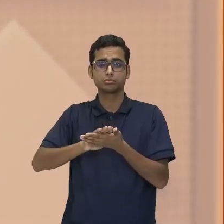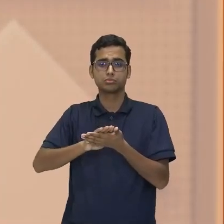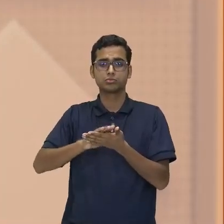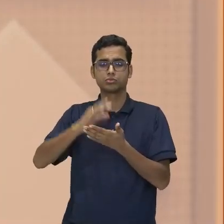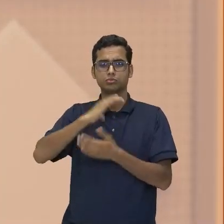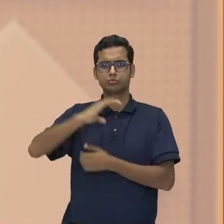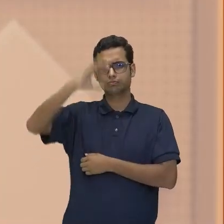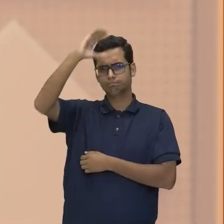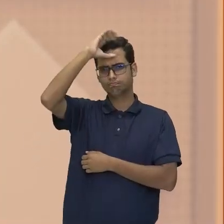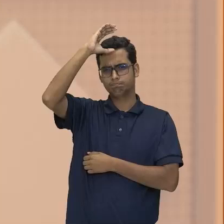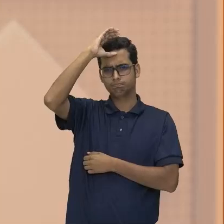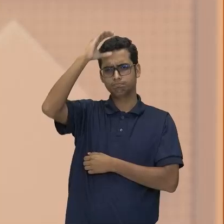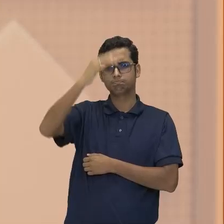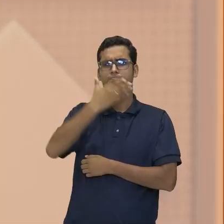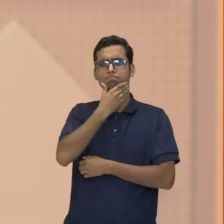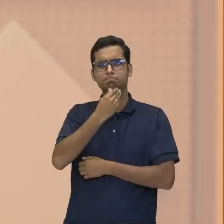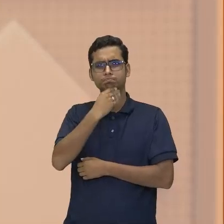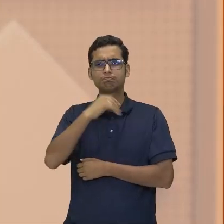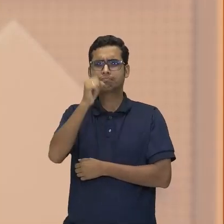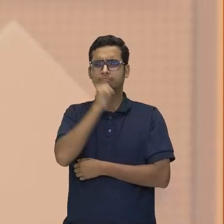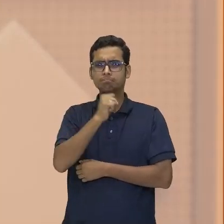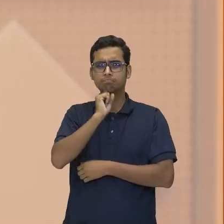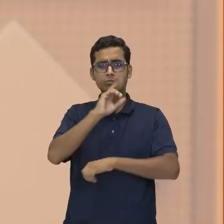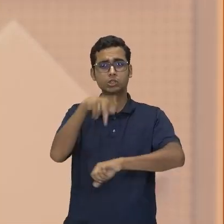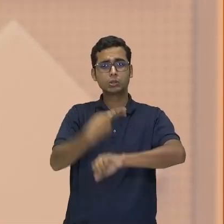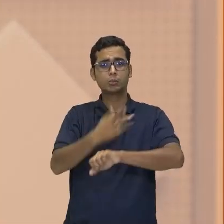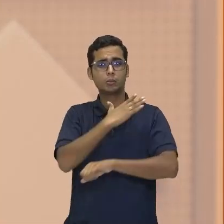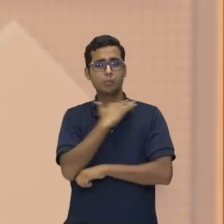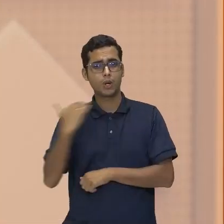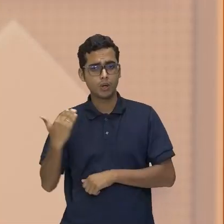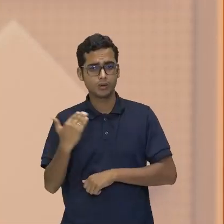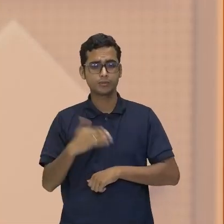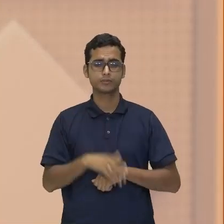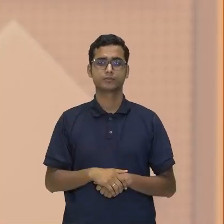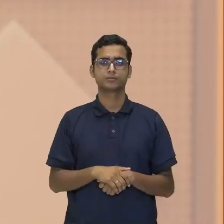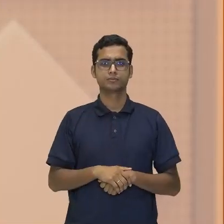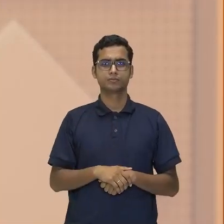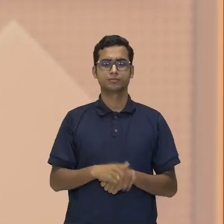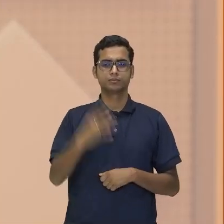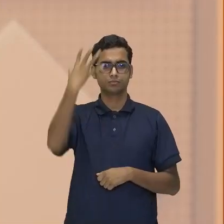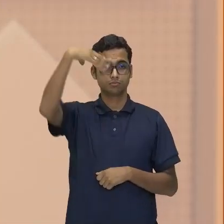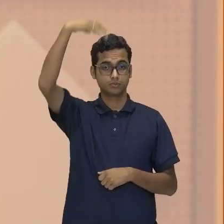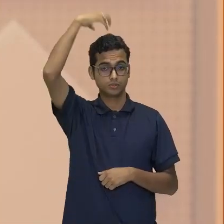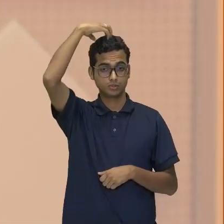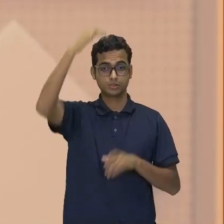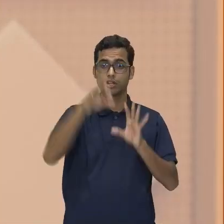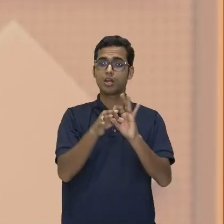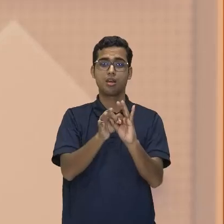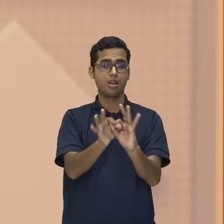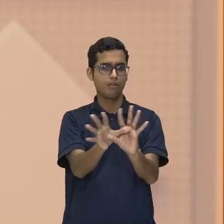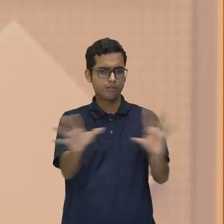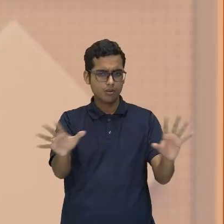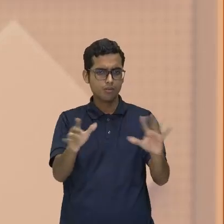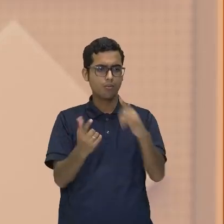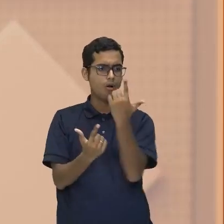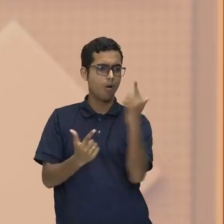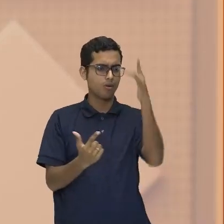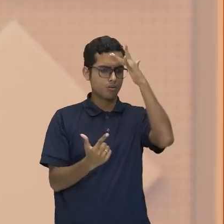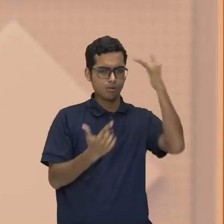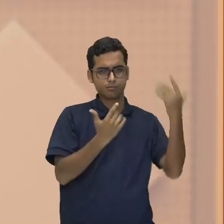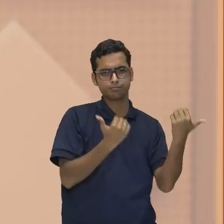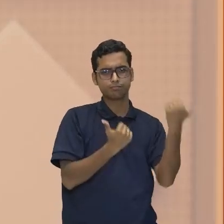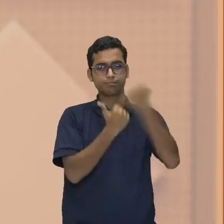tio, que já era muito idoso, e logo faleceu. E o trono acabou ficando à disposição. Isso gerou uma